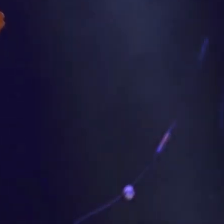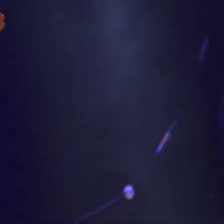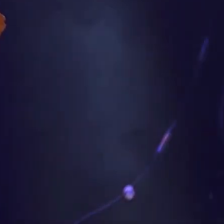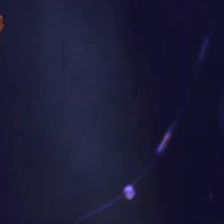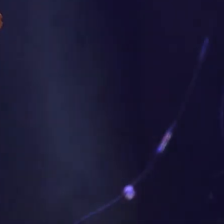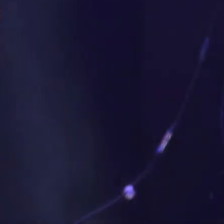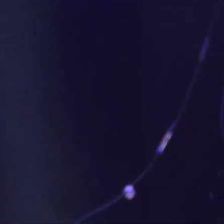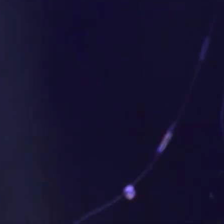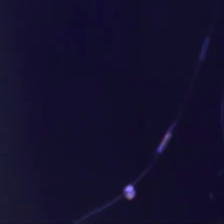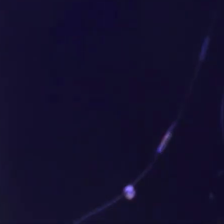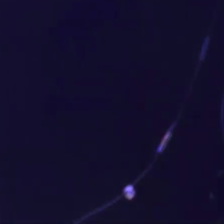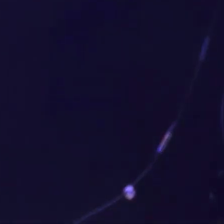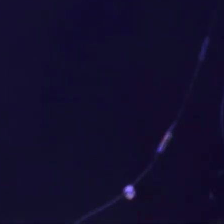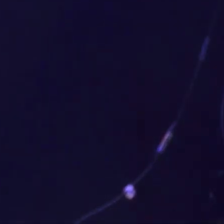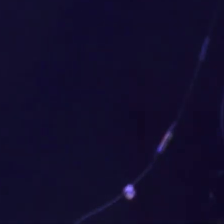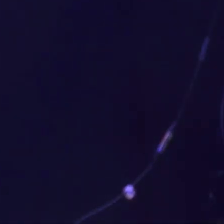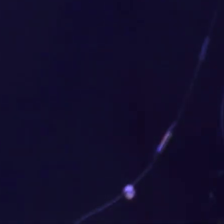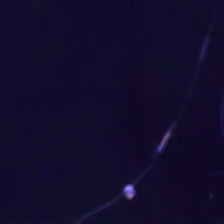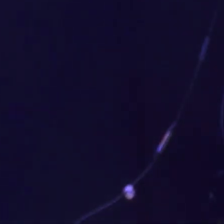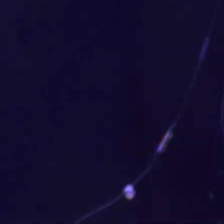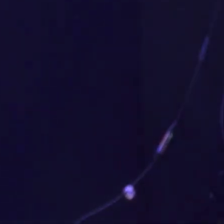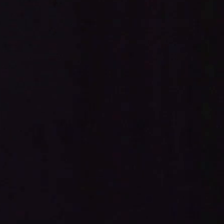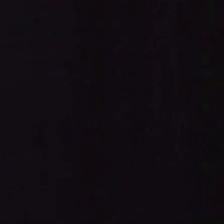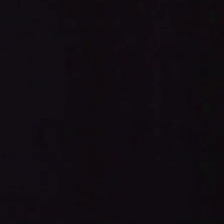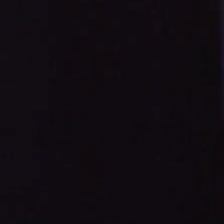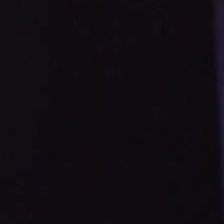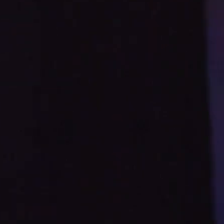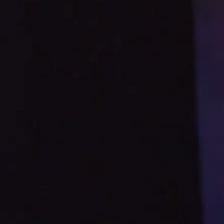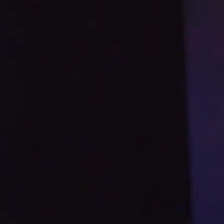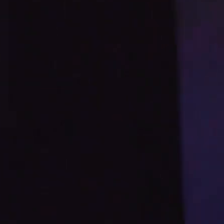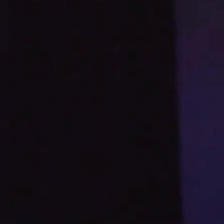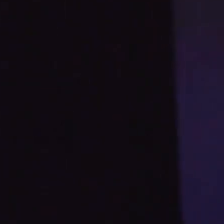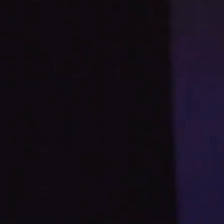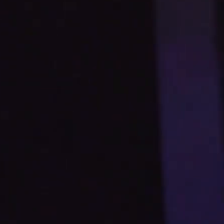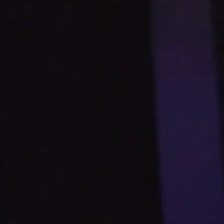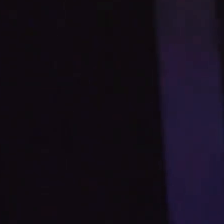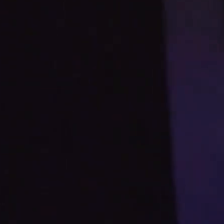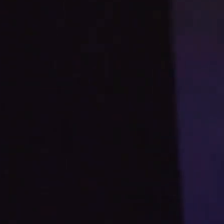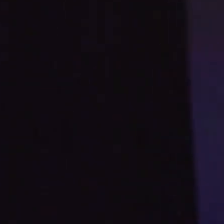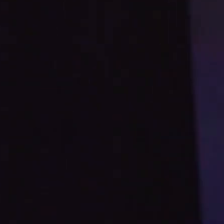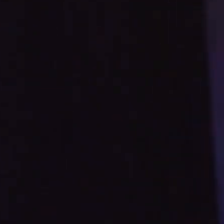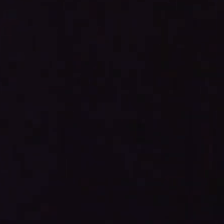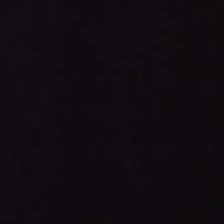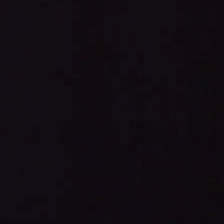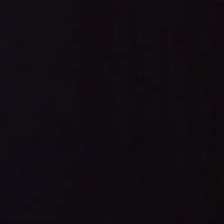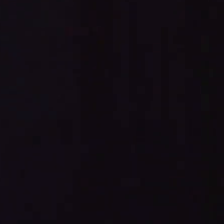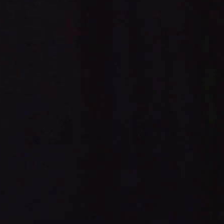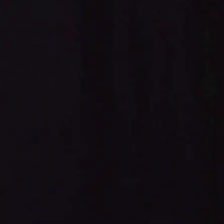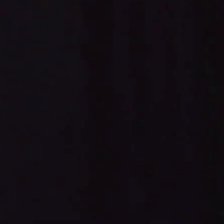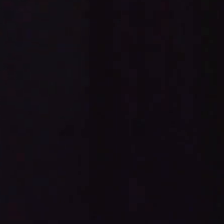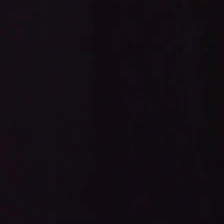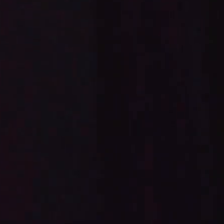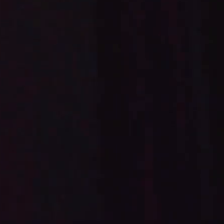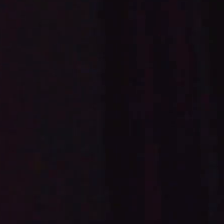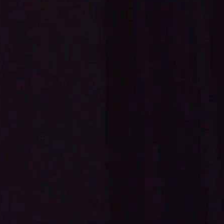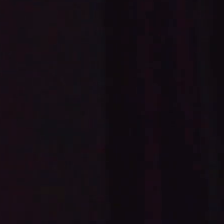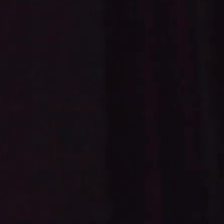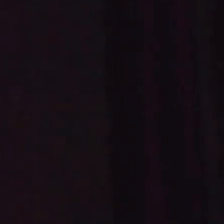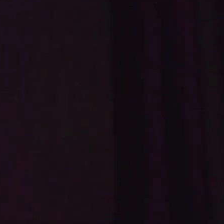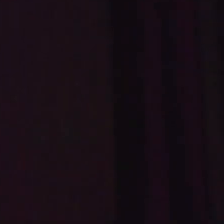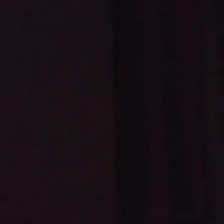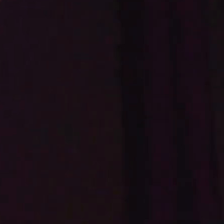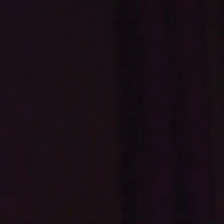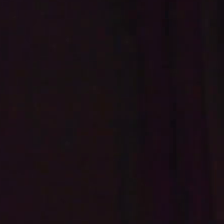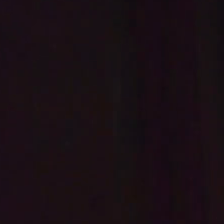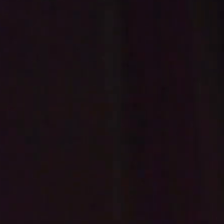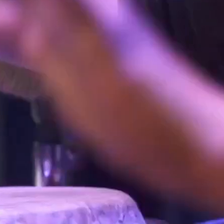da broca mandava din-din com quicão. Era bom que só pegava, era um boi que era massa